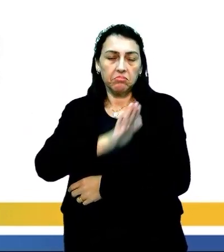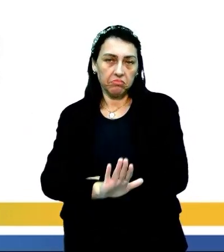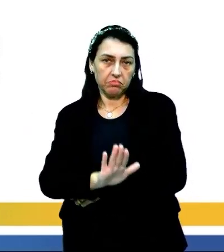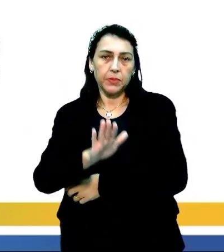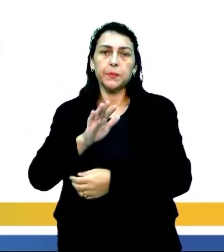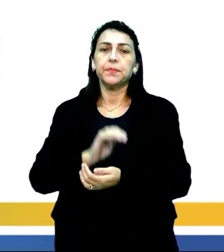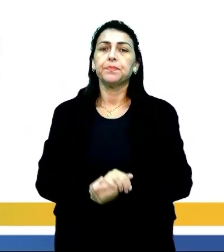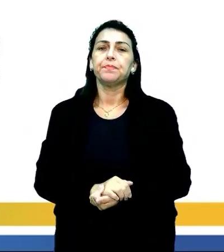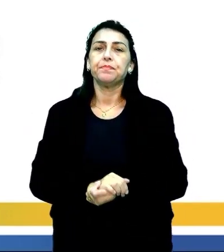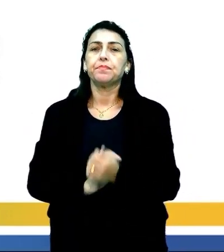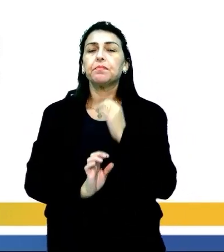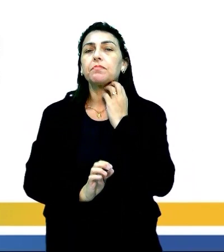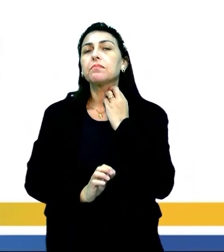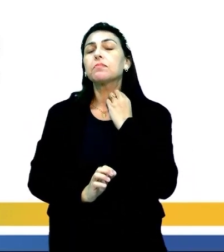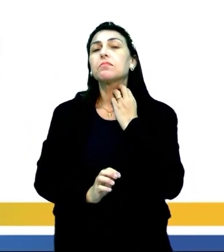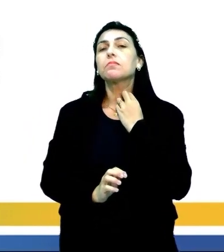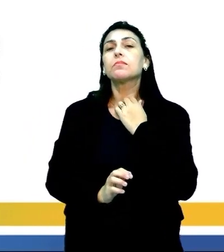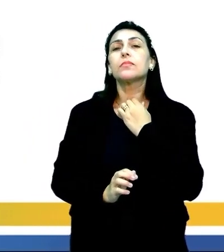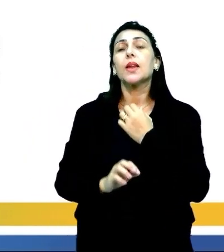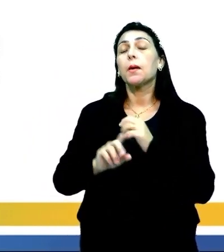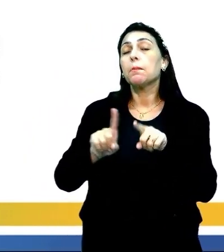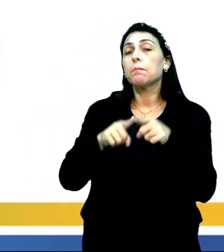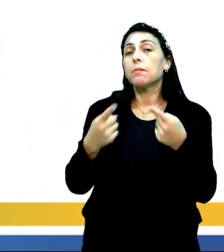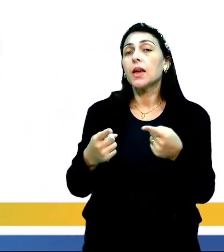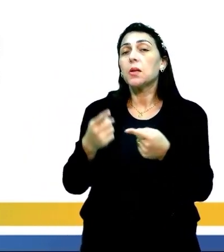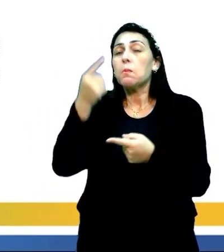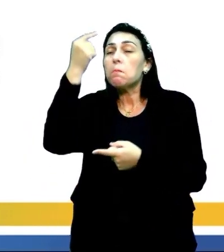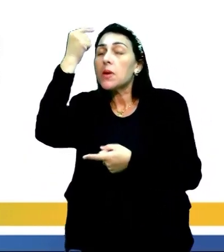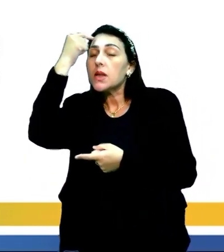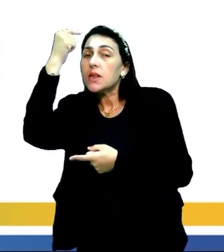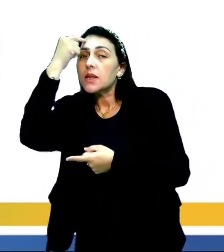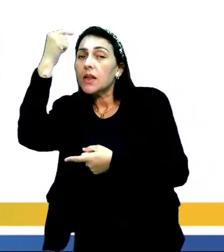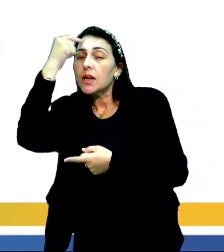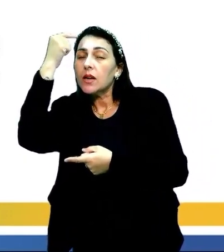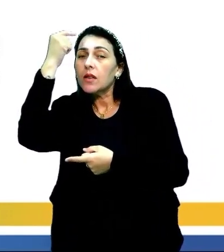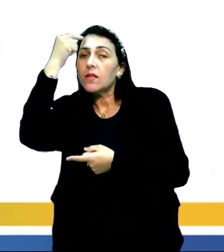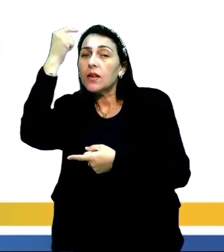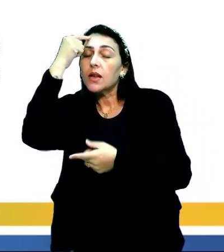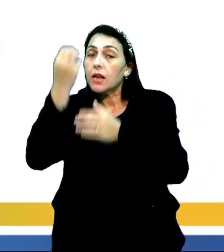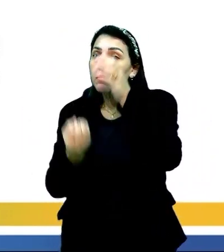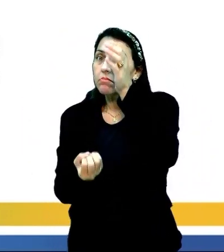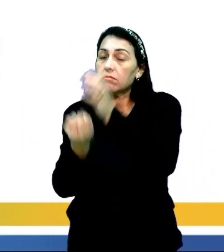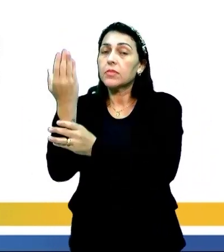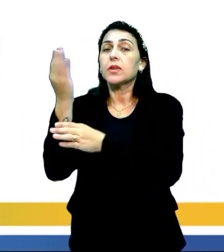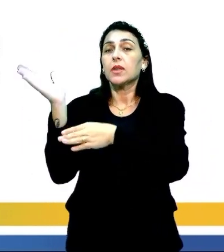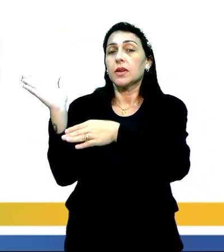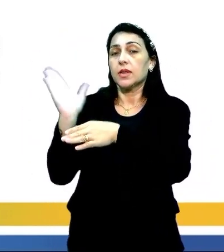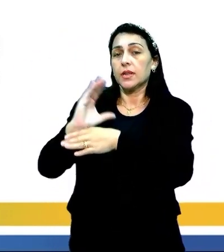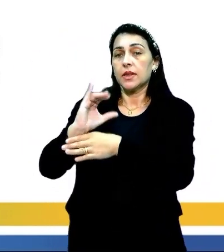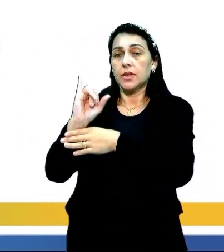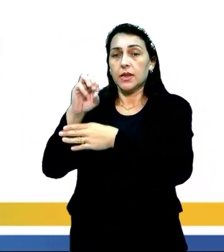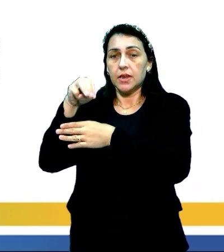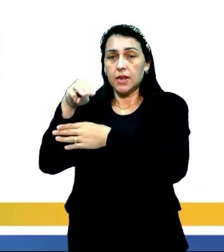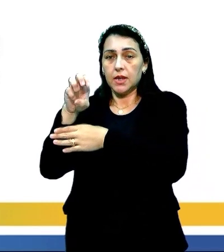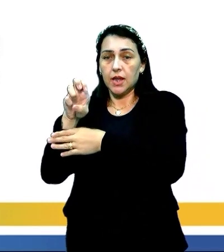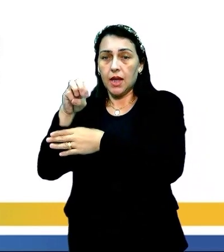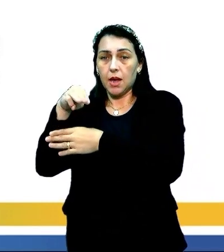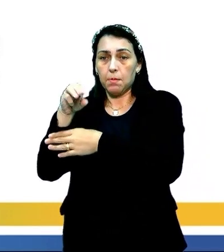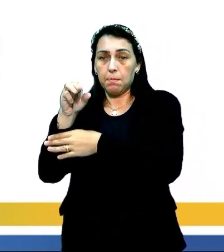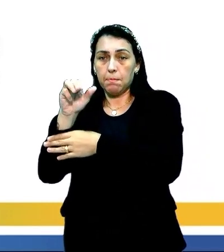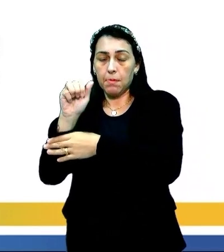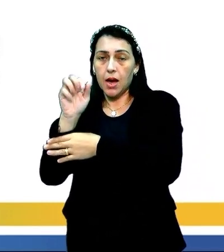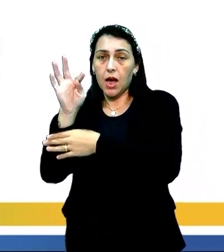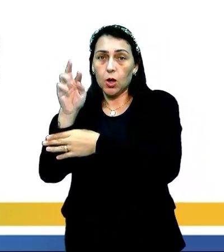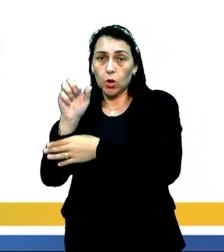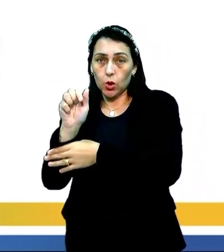iriam enjoar. E aí elas nem imaginavam que essa supercriação, que é o cinematógrafo,